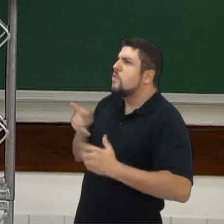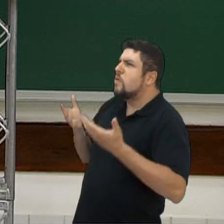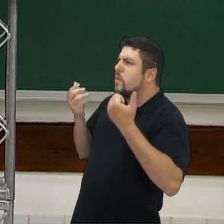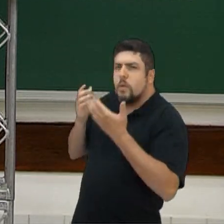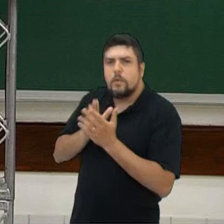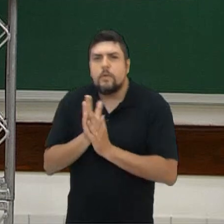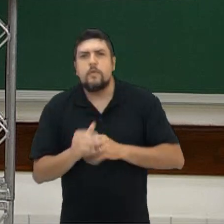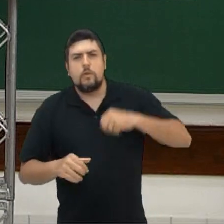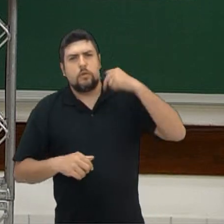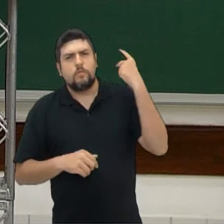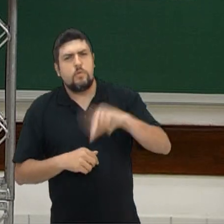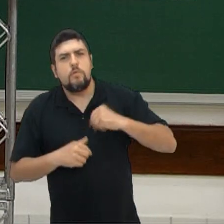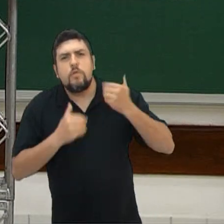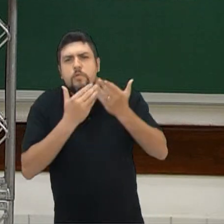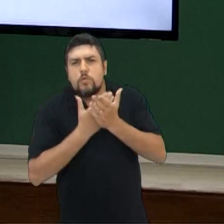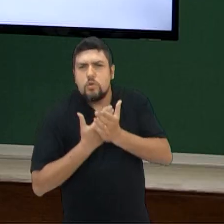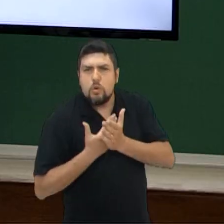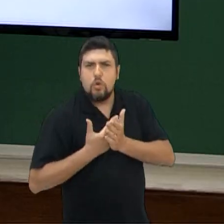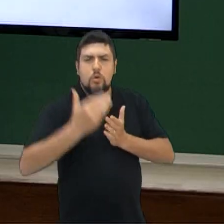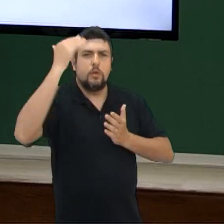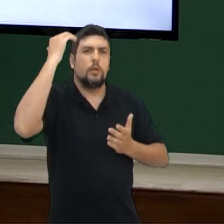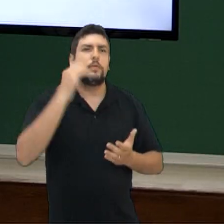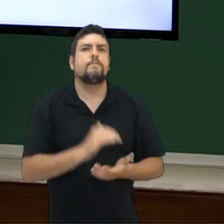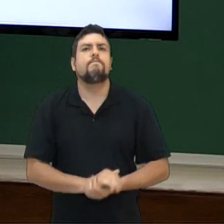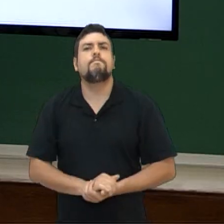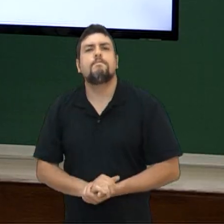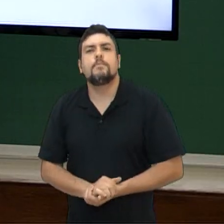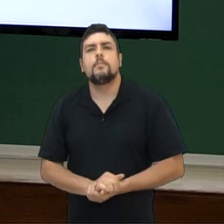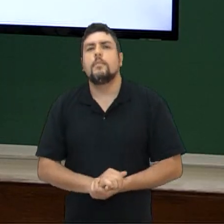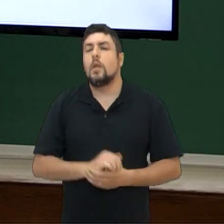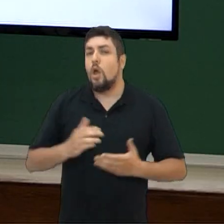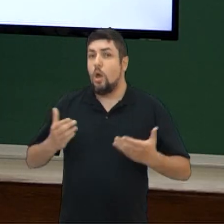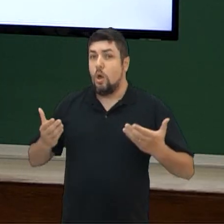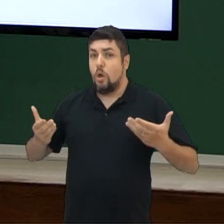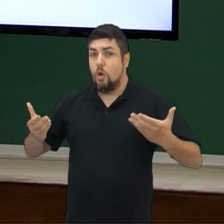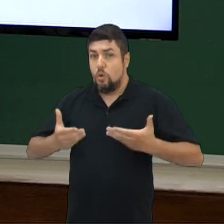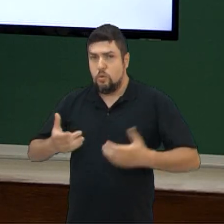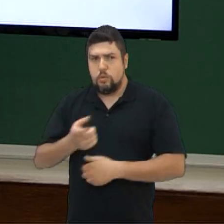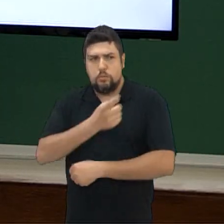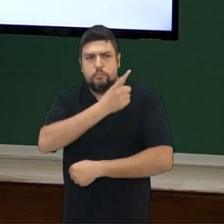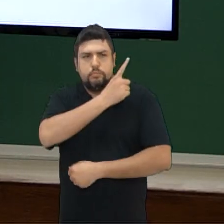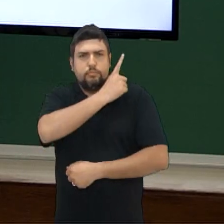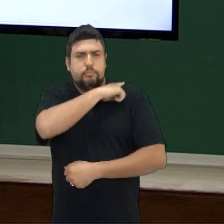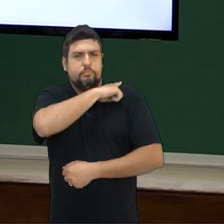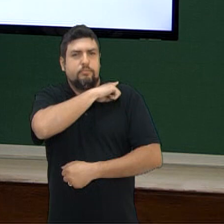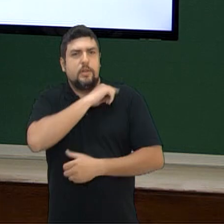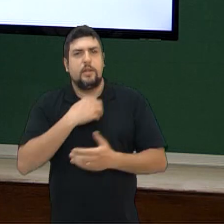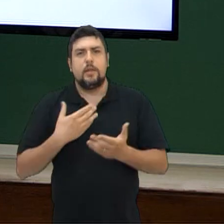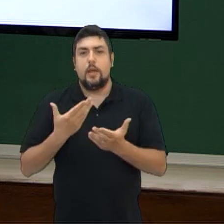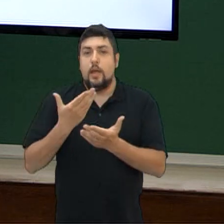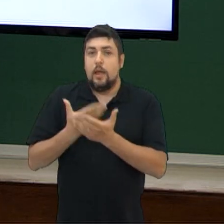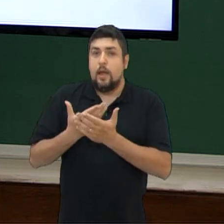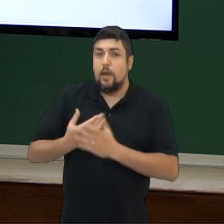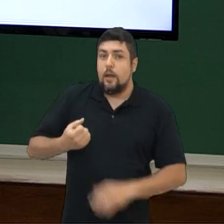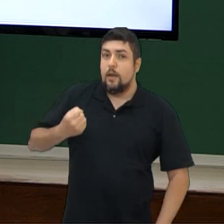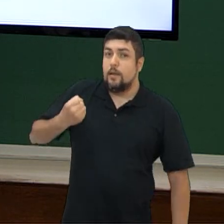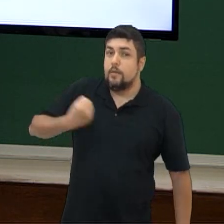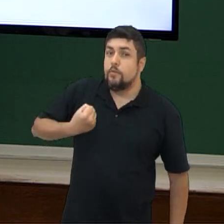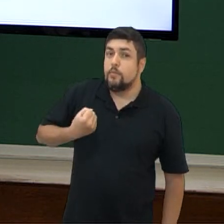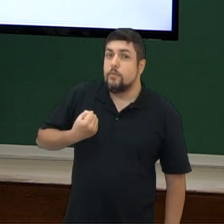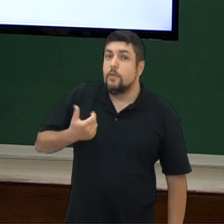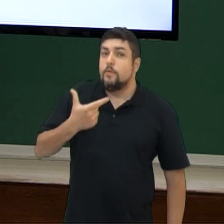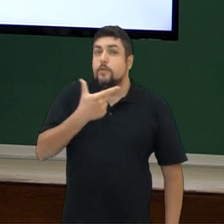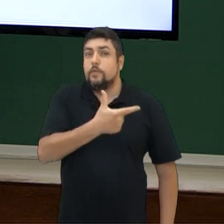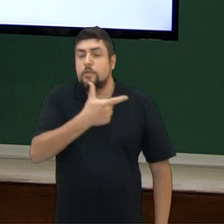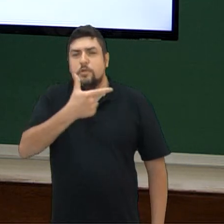Vamos lá então, galera. Vem para a câmera 2 Brasil. Hoje, galera da primeira série, estamos nas aulas número